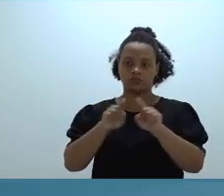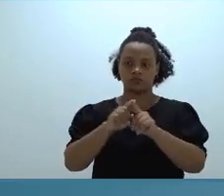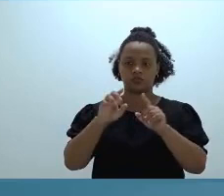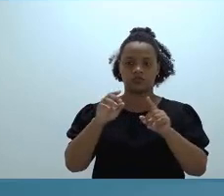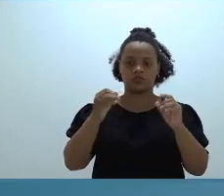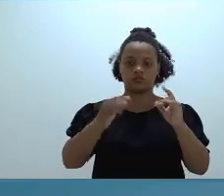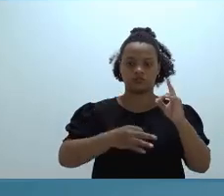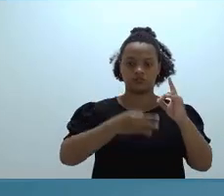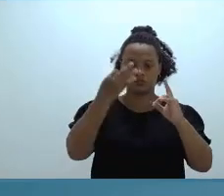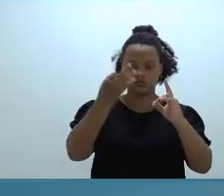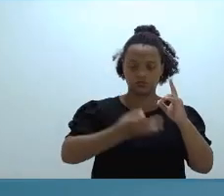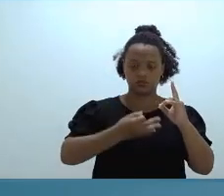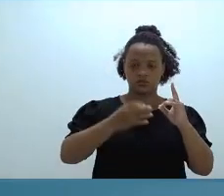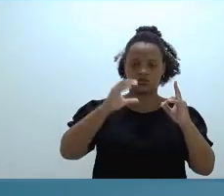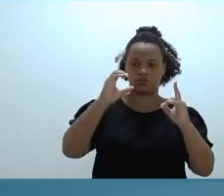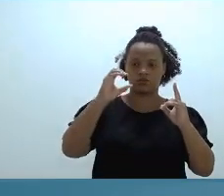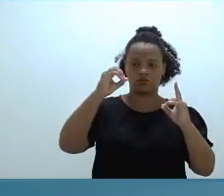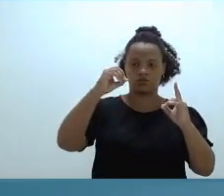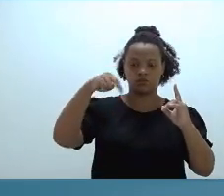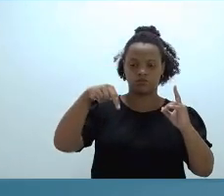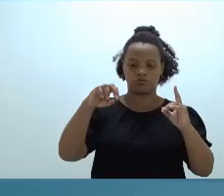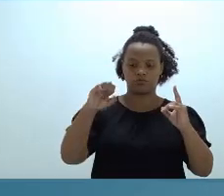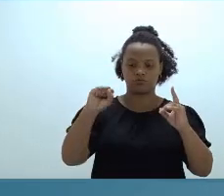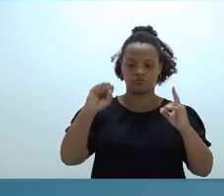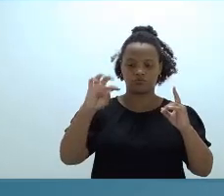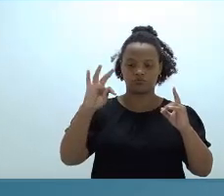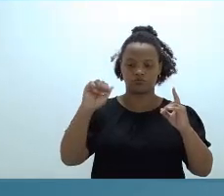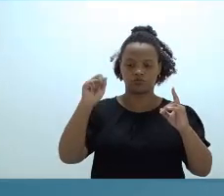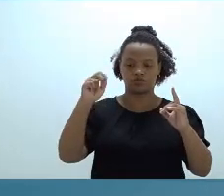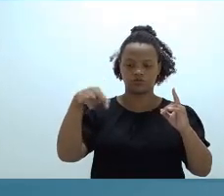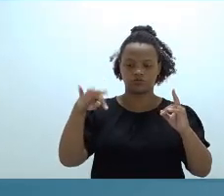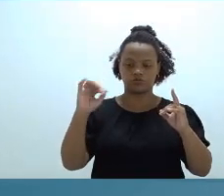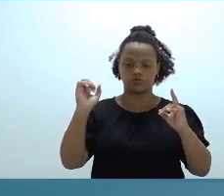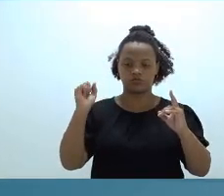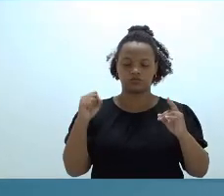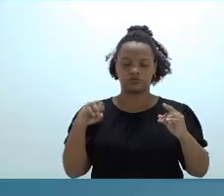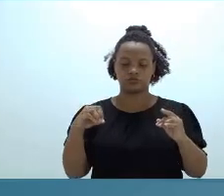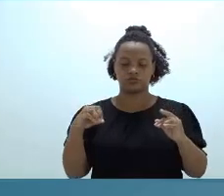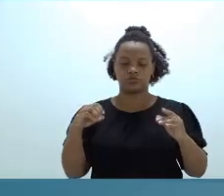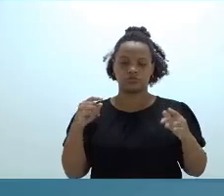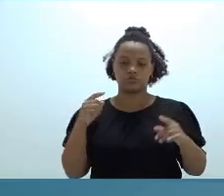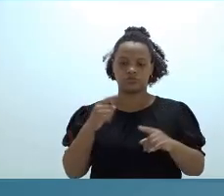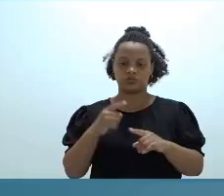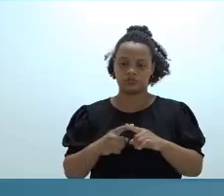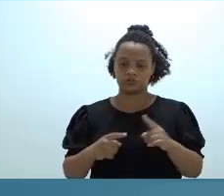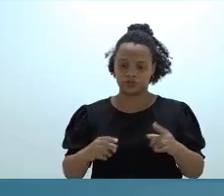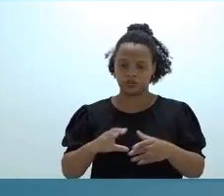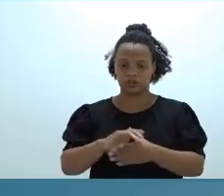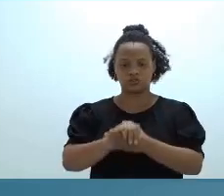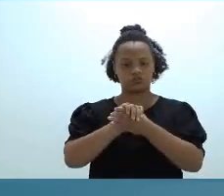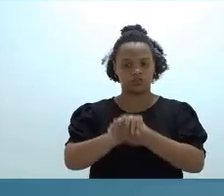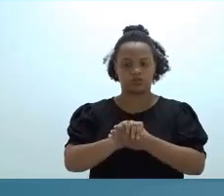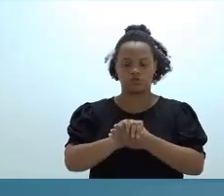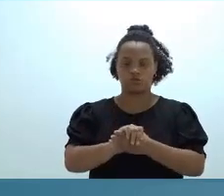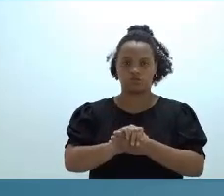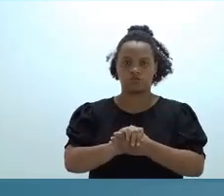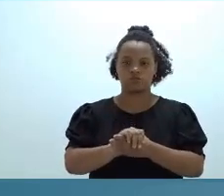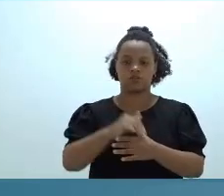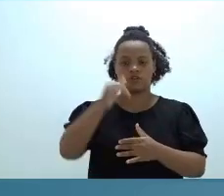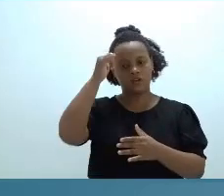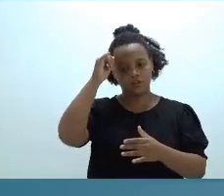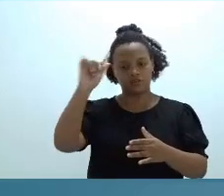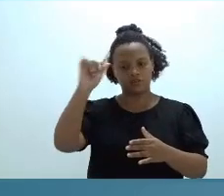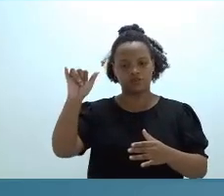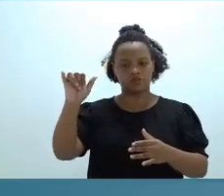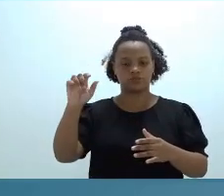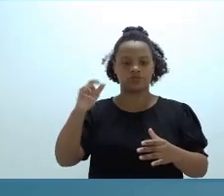Augusto Guerreiro, teve como objetivo evitar o cumprimento até que o feito fosse